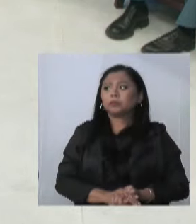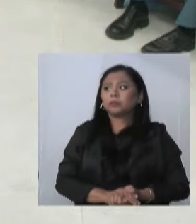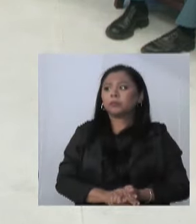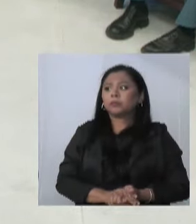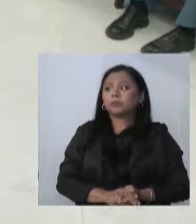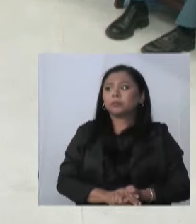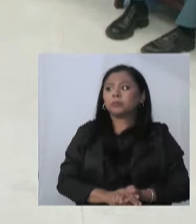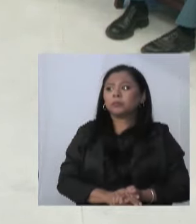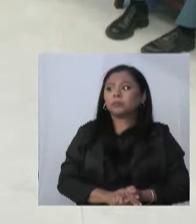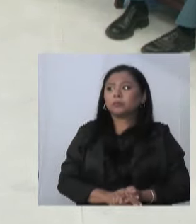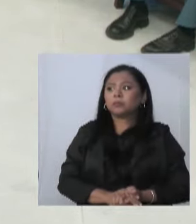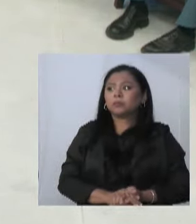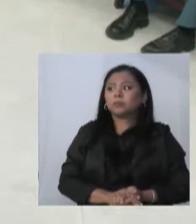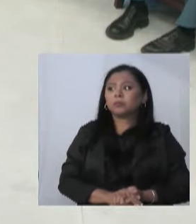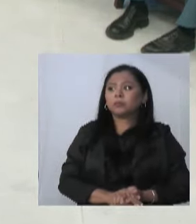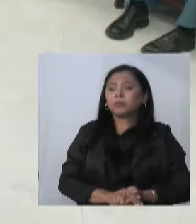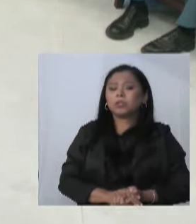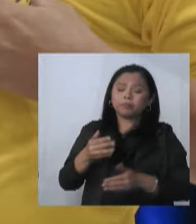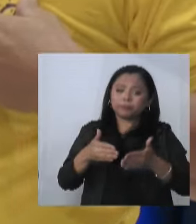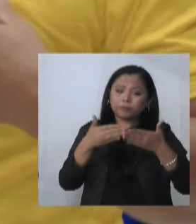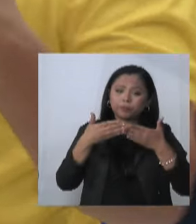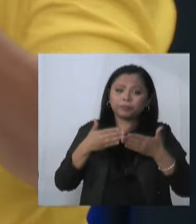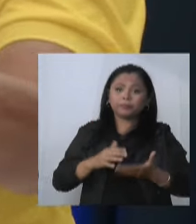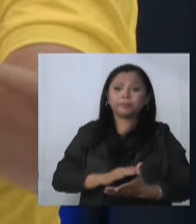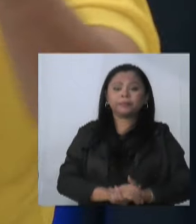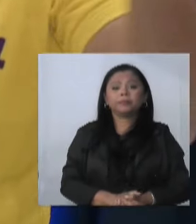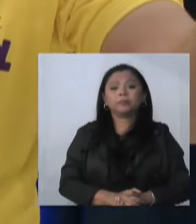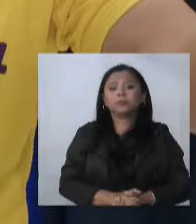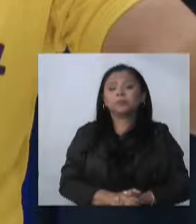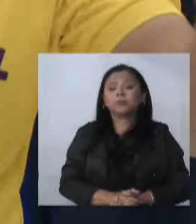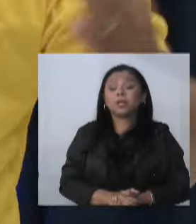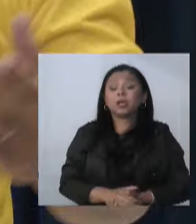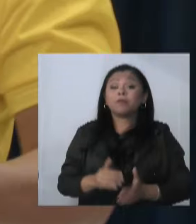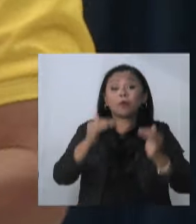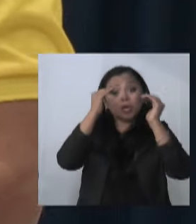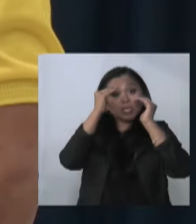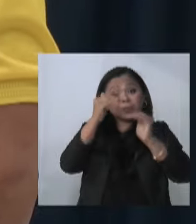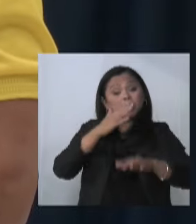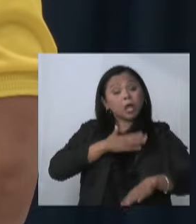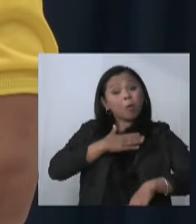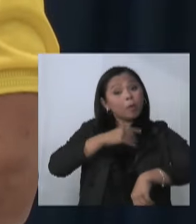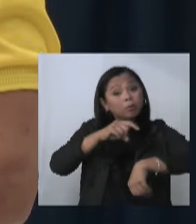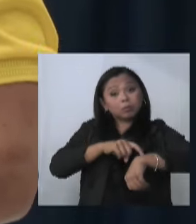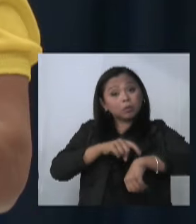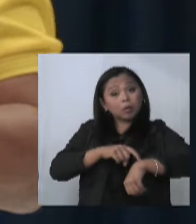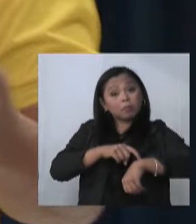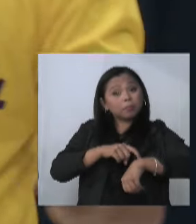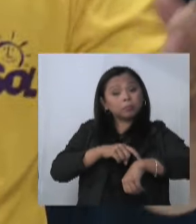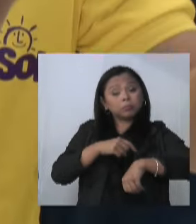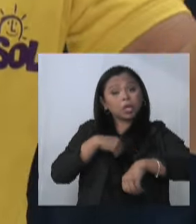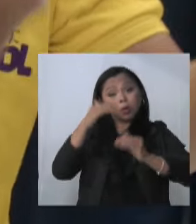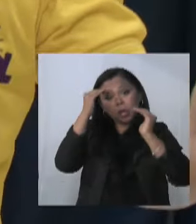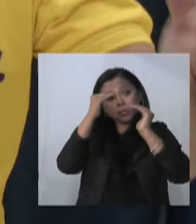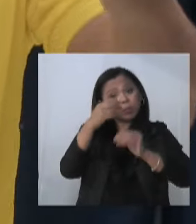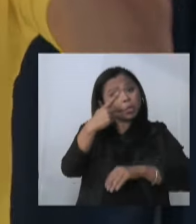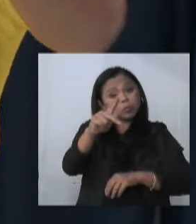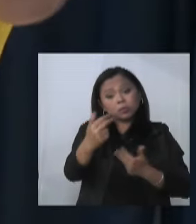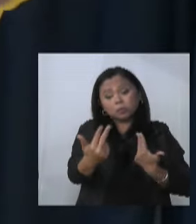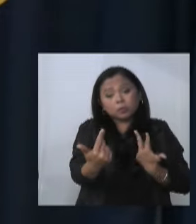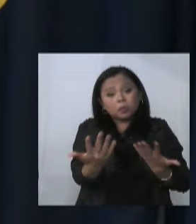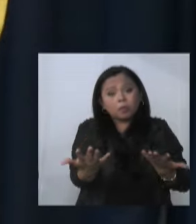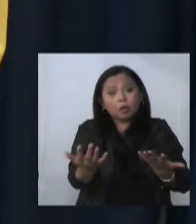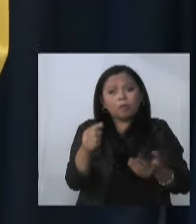Francinaldo, o senhor tem. O senhor tem um minuto. Só respeitar meu tempo como respeito o seu. Será que um candidato